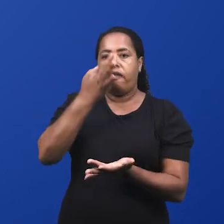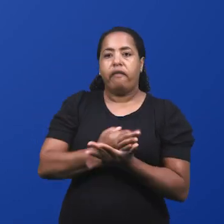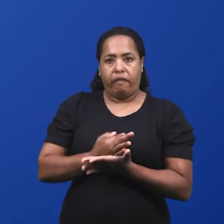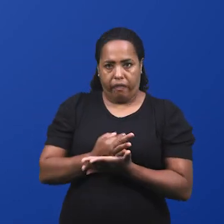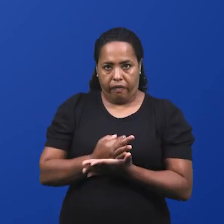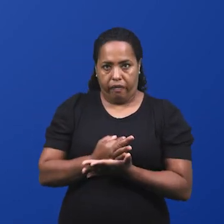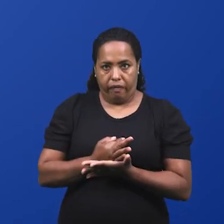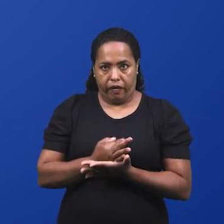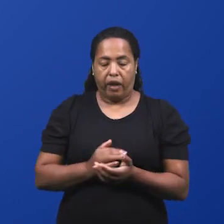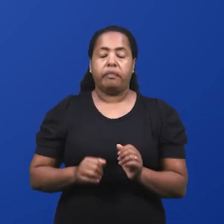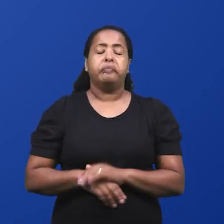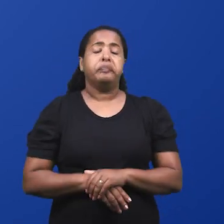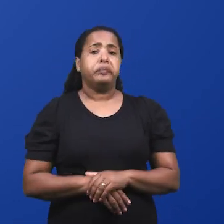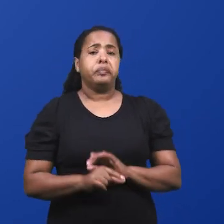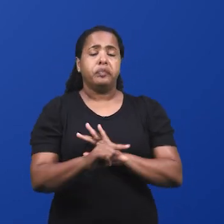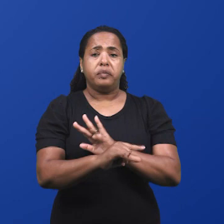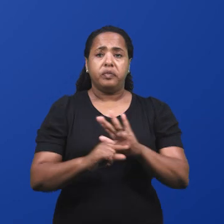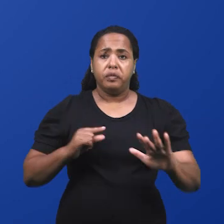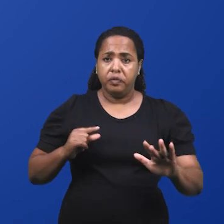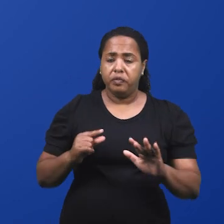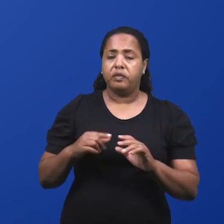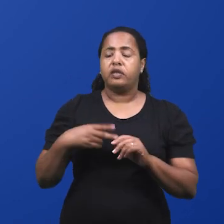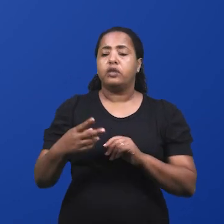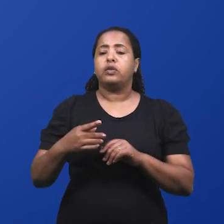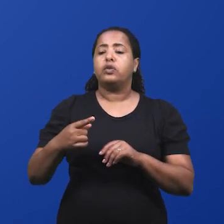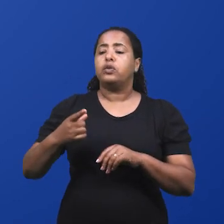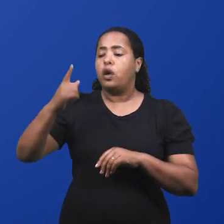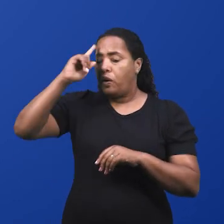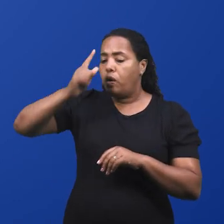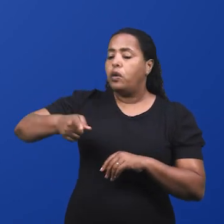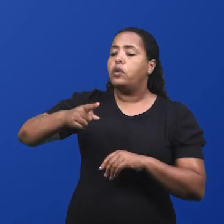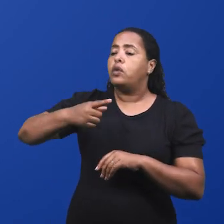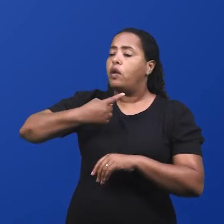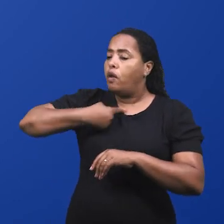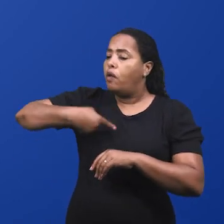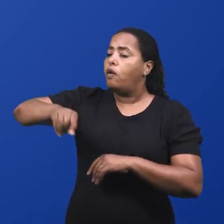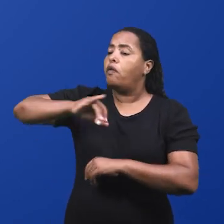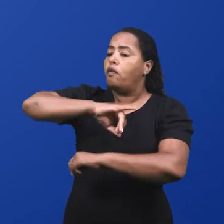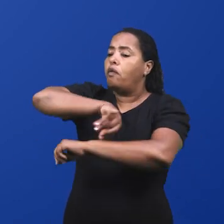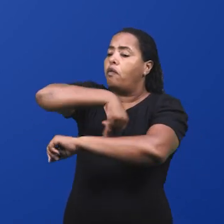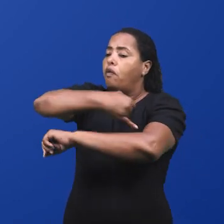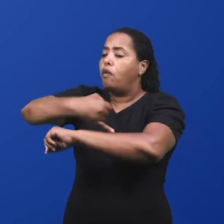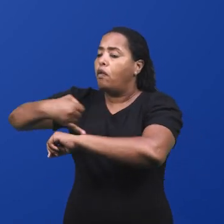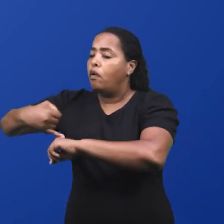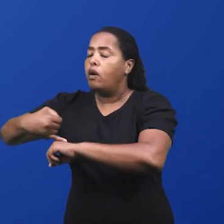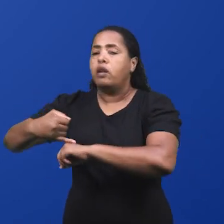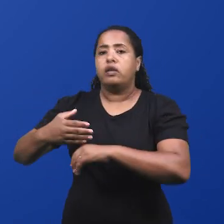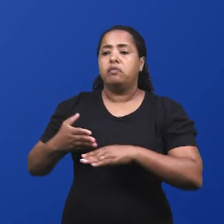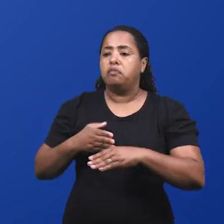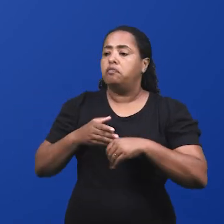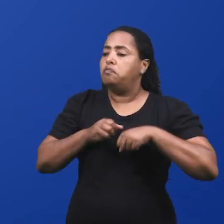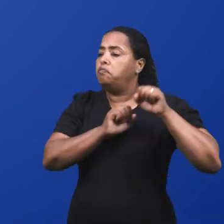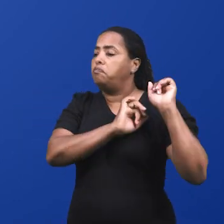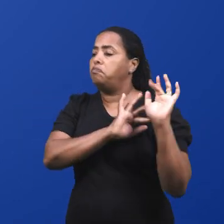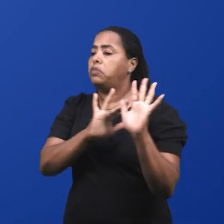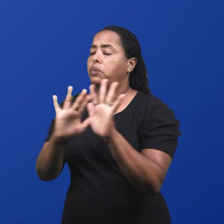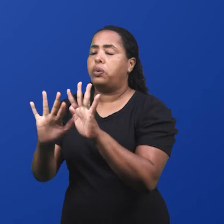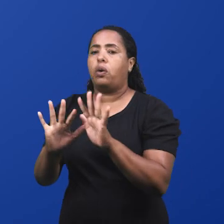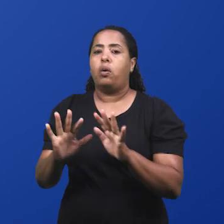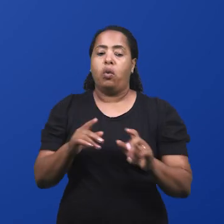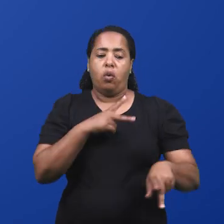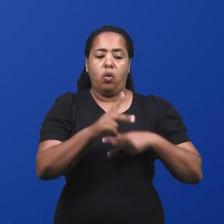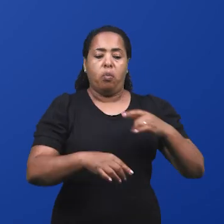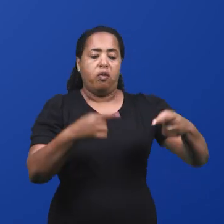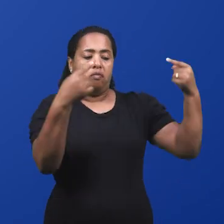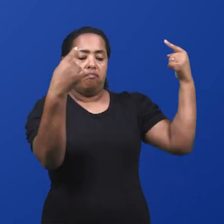fé. Ainda no versículo 2, passa esse Jordão, o povo e Josué são desafiados